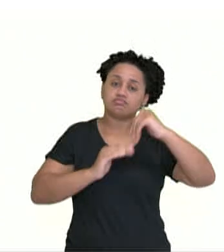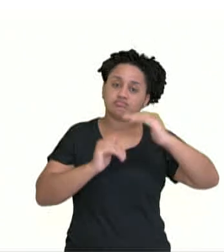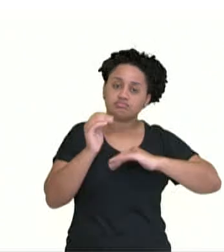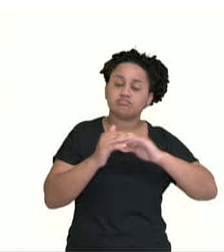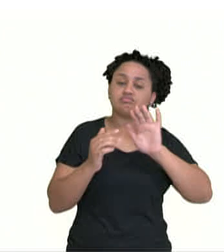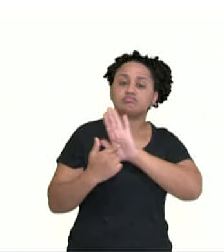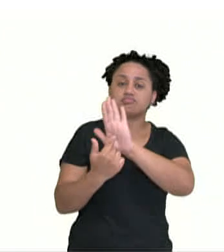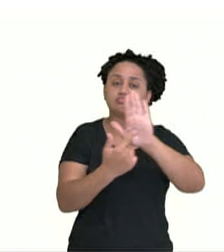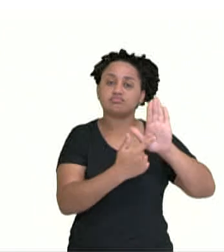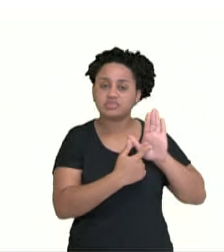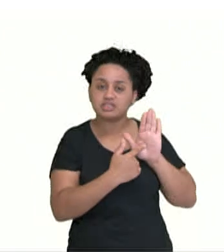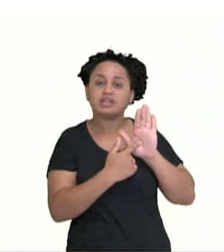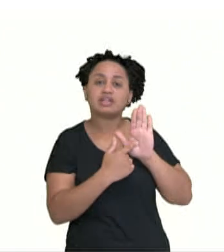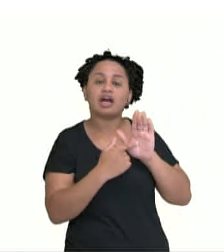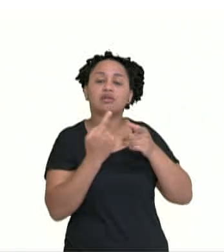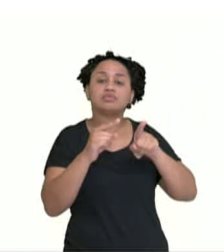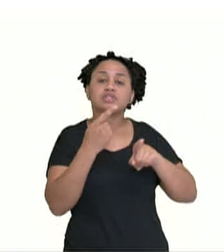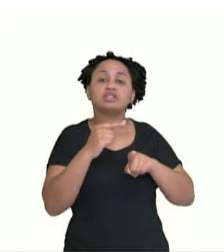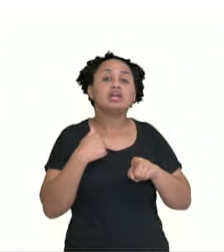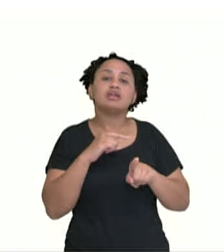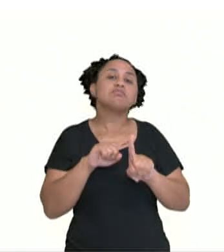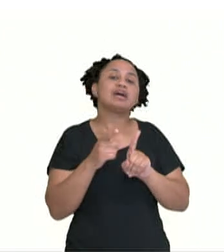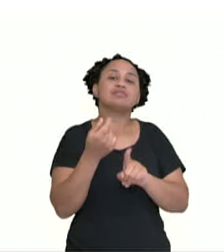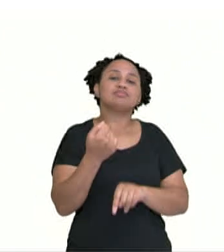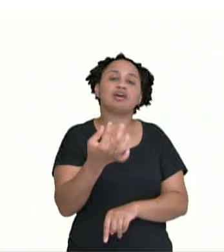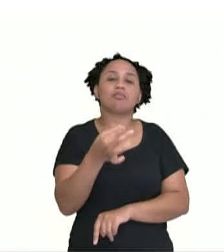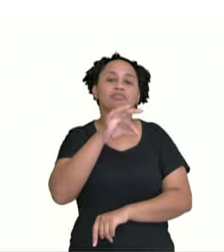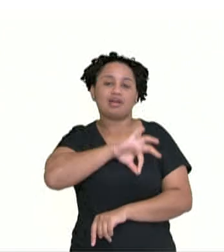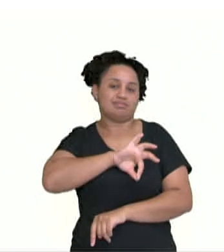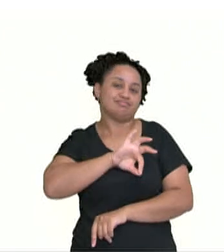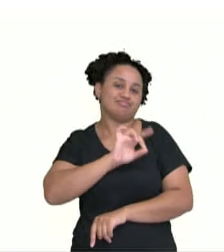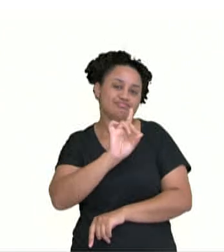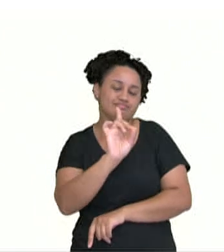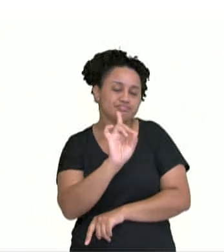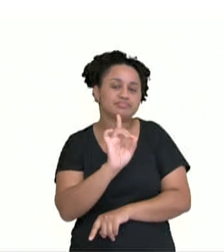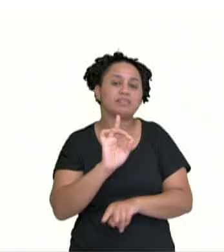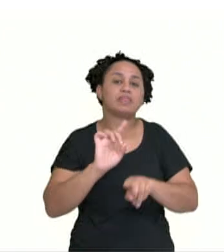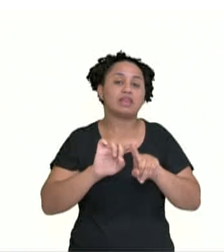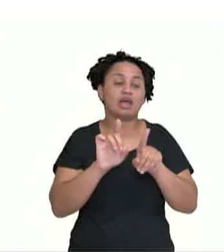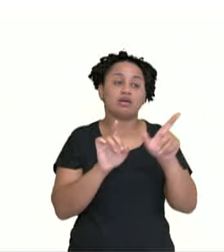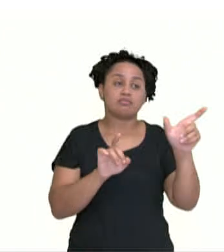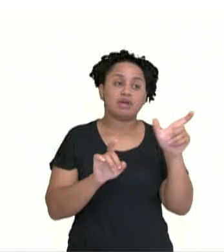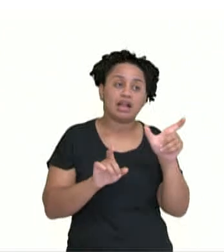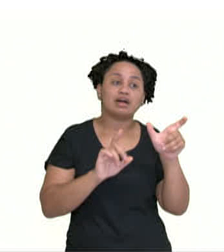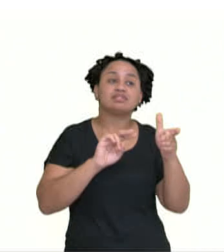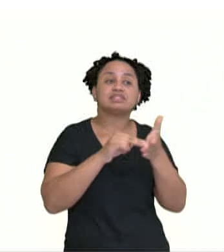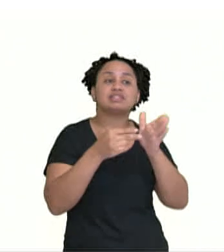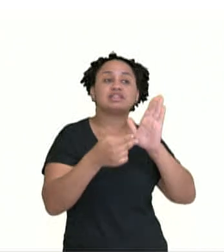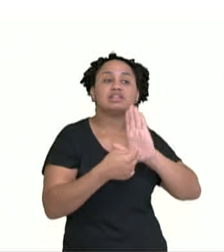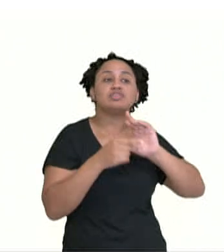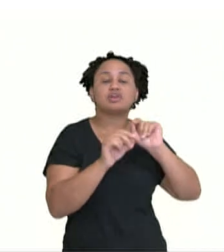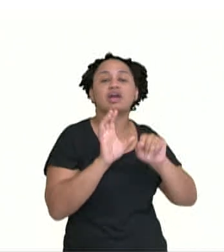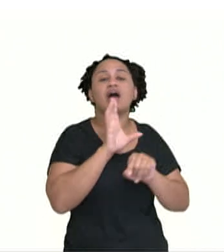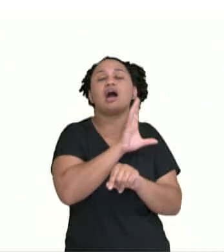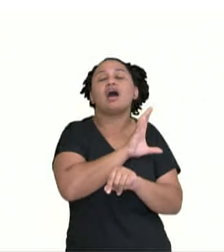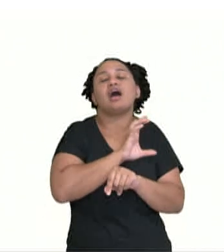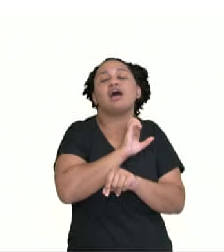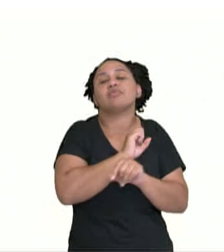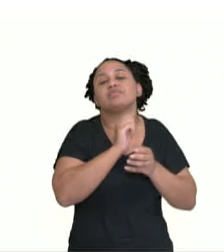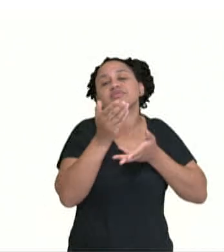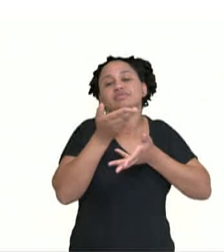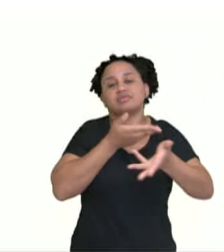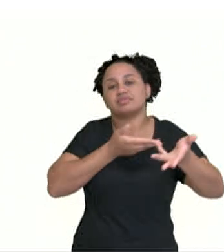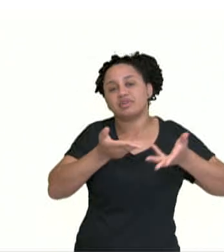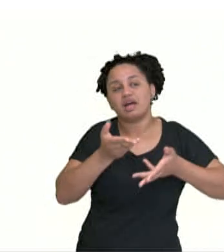arte sem fins lucrativos. O termo filarmônica, que significa amor pela harmonia ou amor